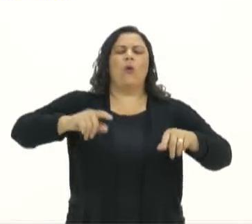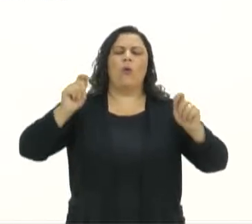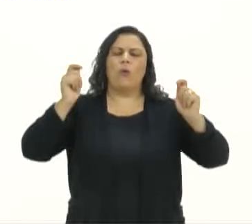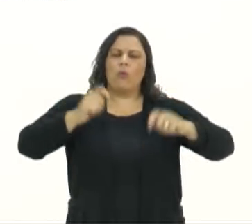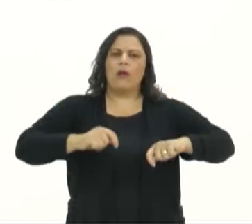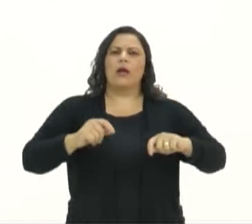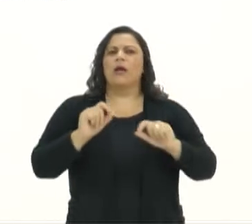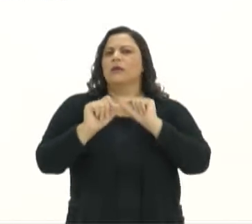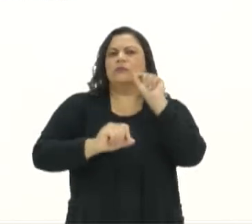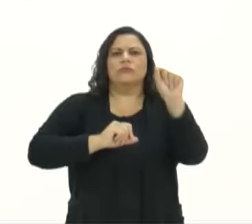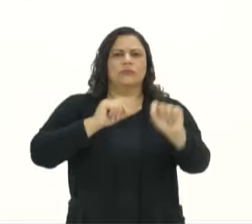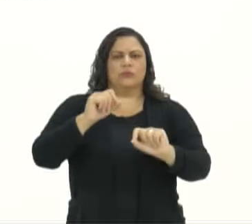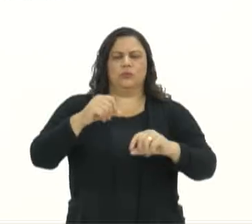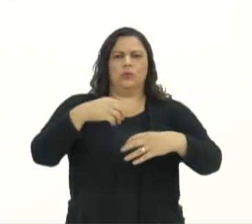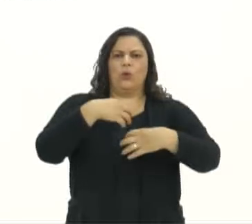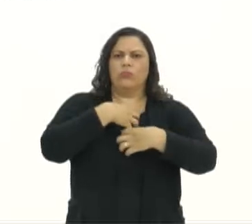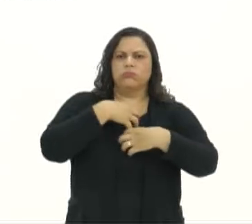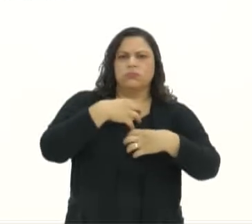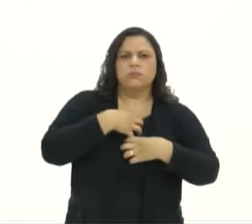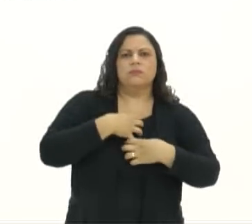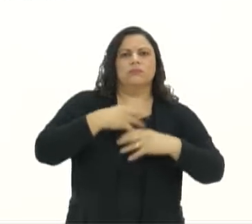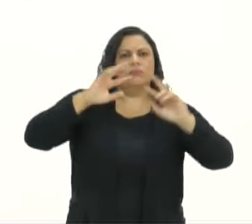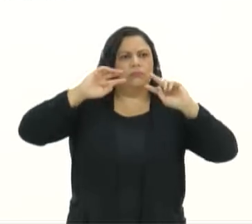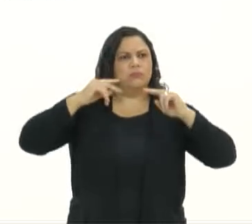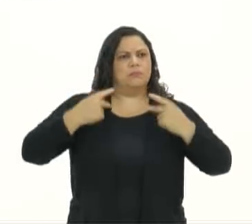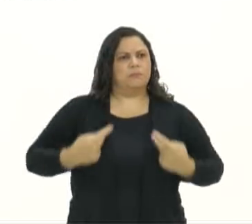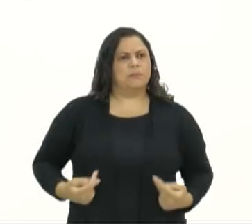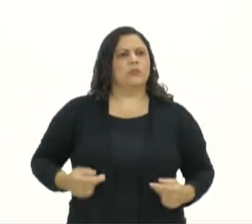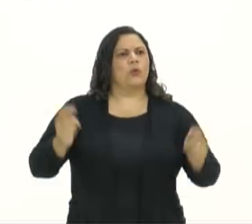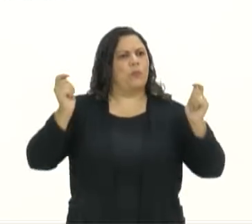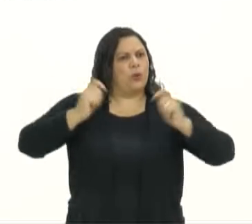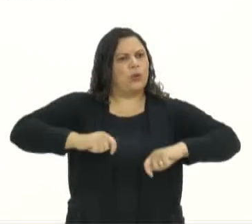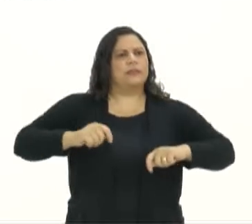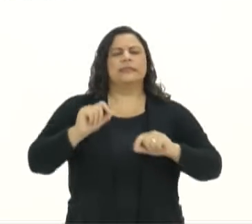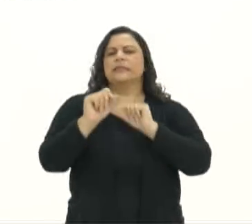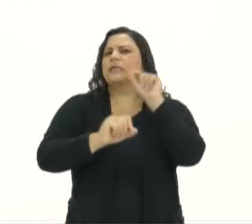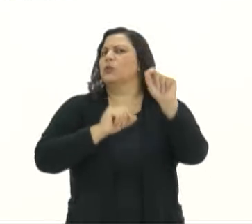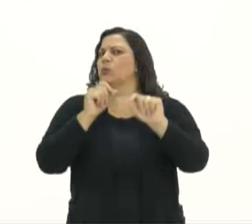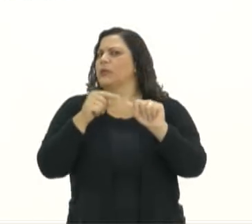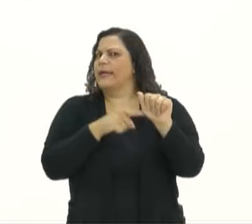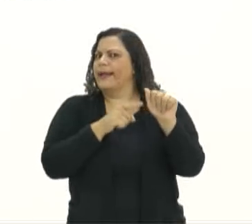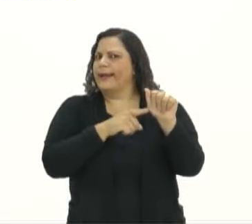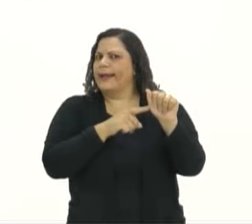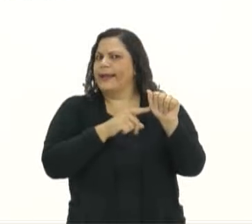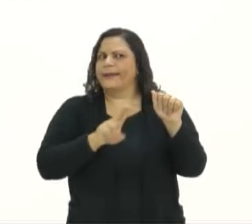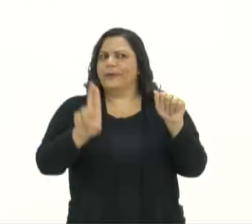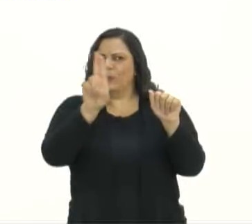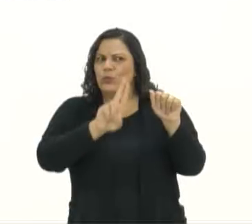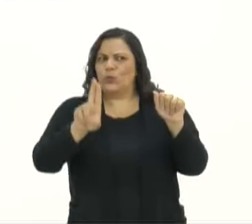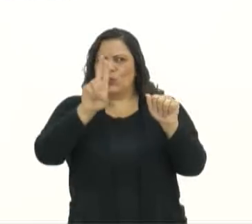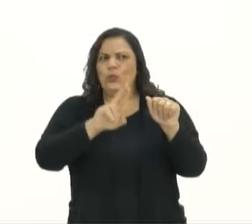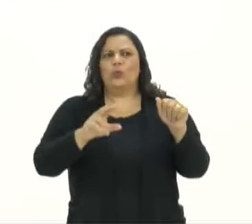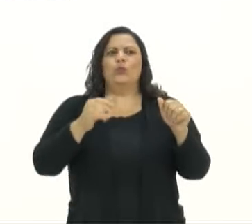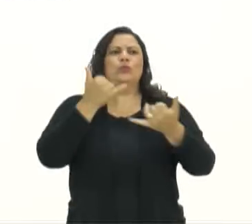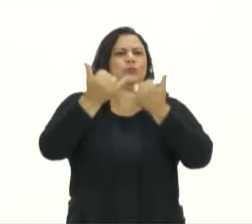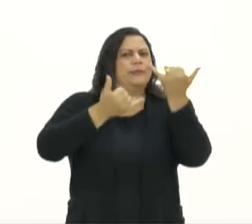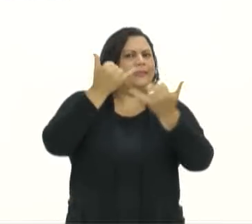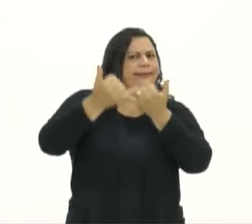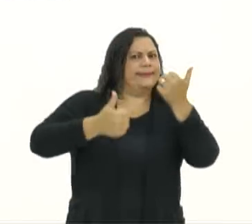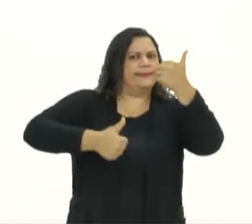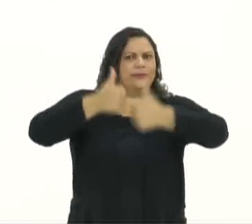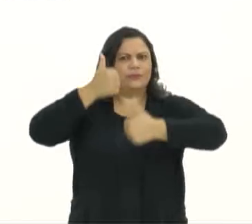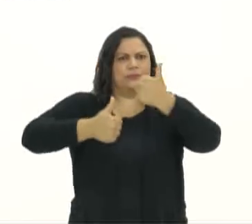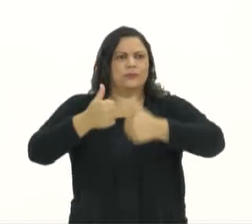forma simultânea, pode ser útil, recreativa e competitiva, útil, mas